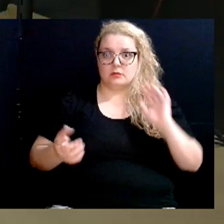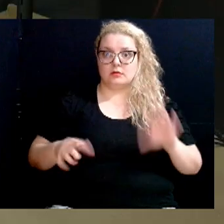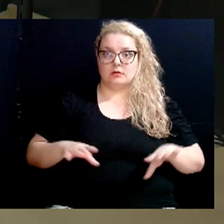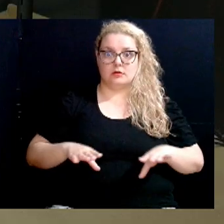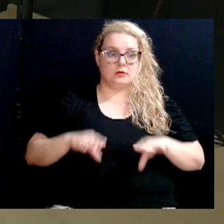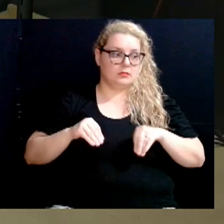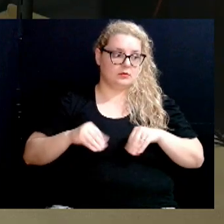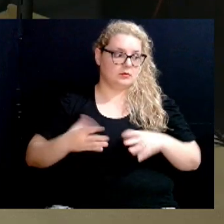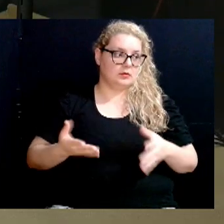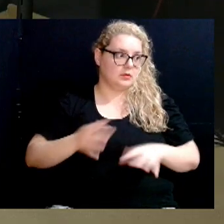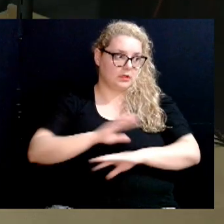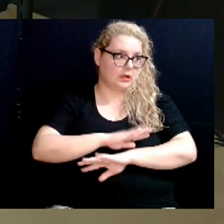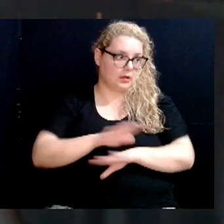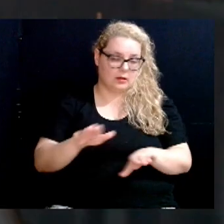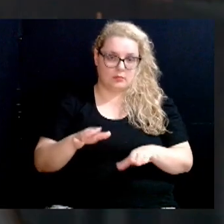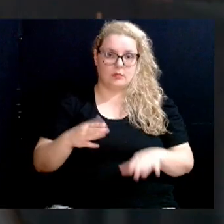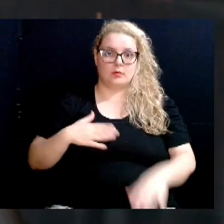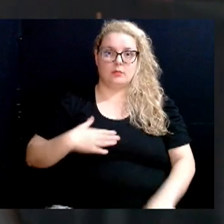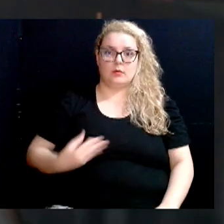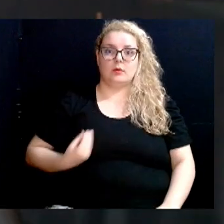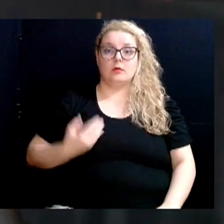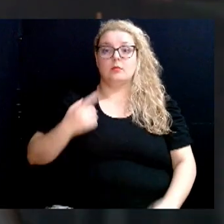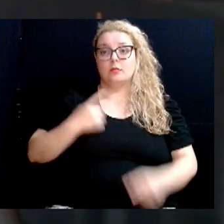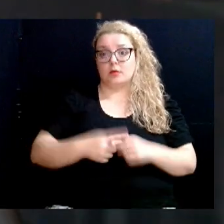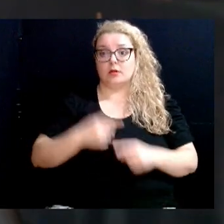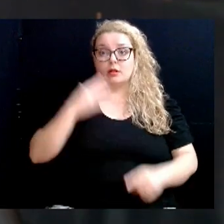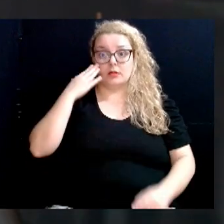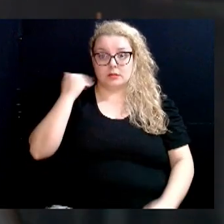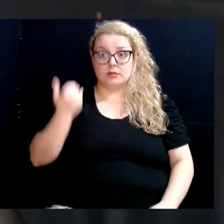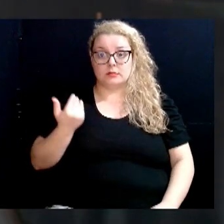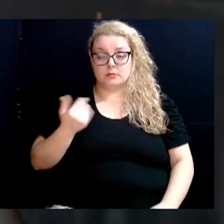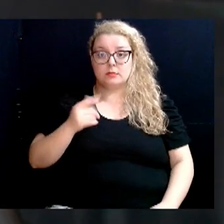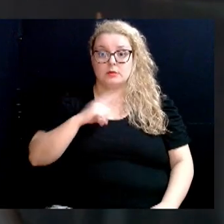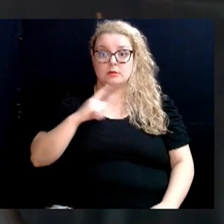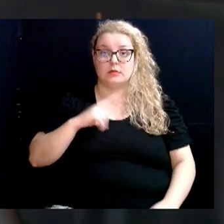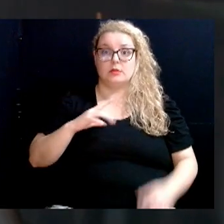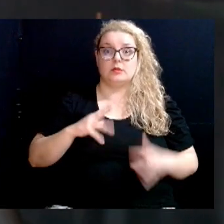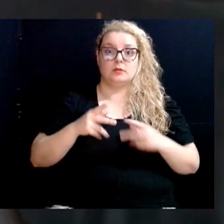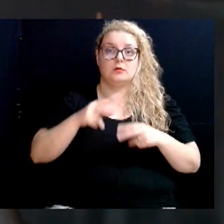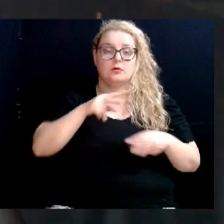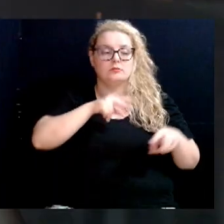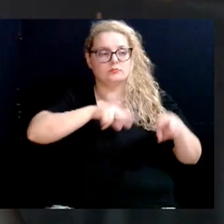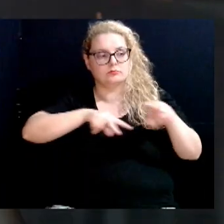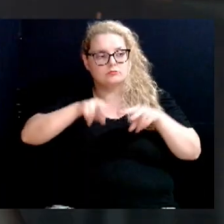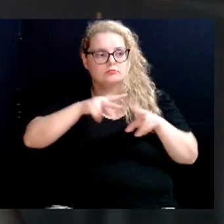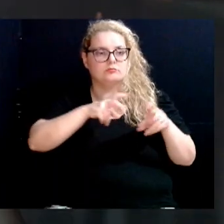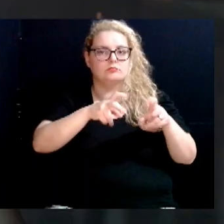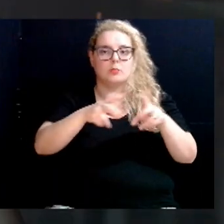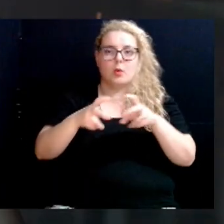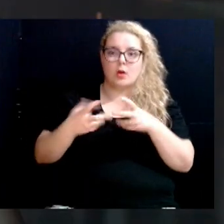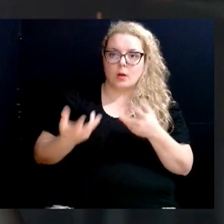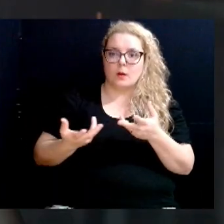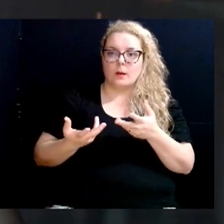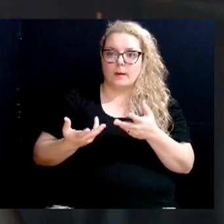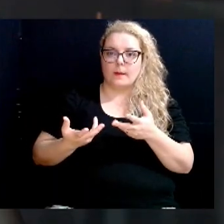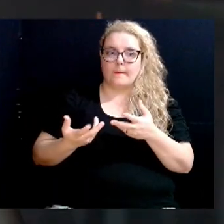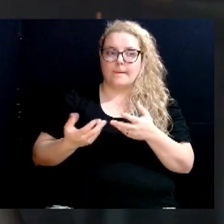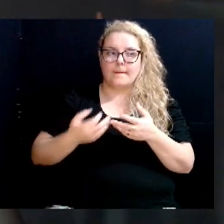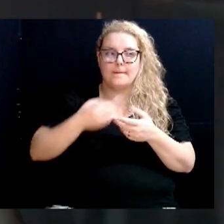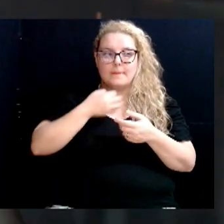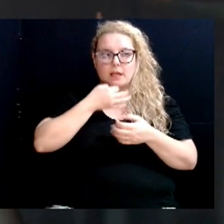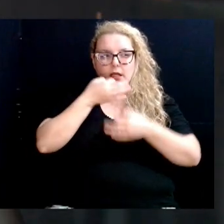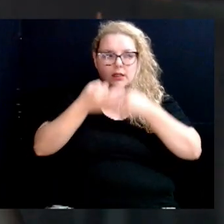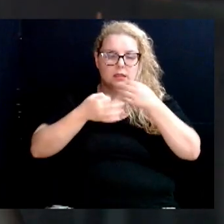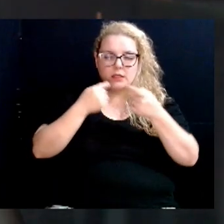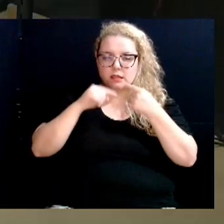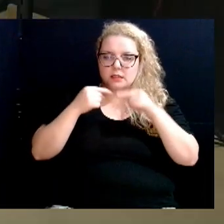Né? Porque a gente sabe, existe todo um olhar muito crítico para como a mulher tem que